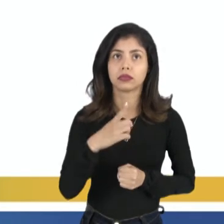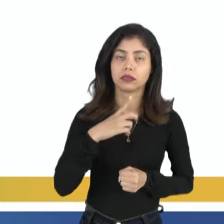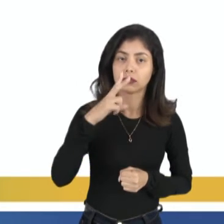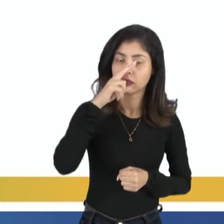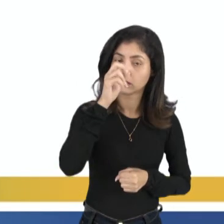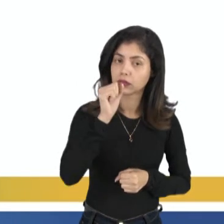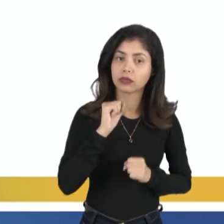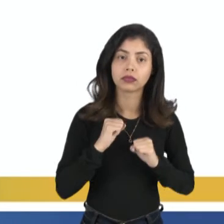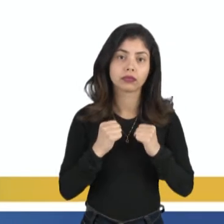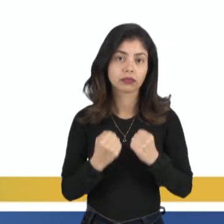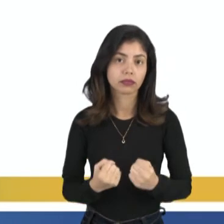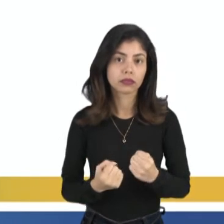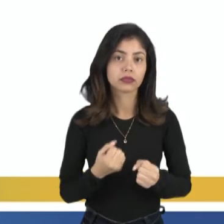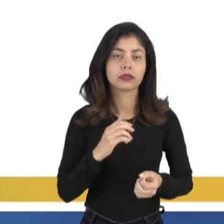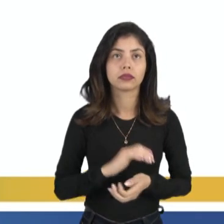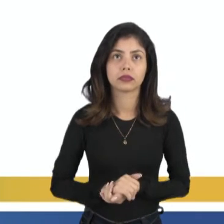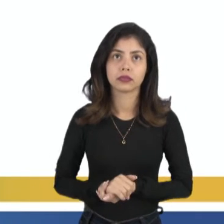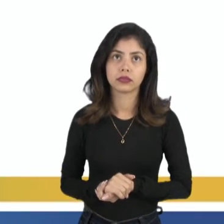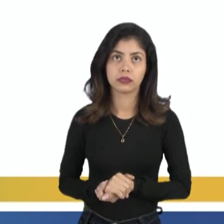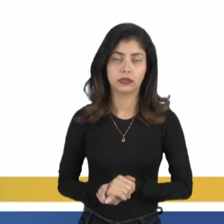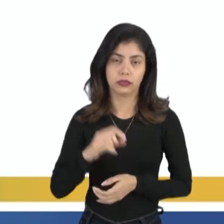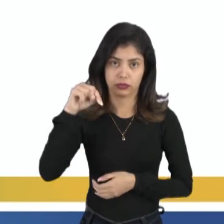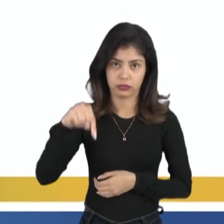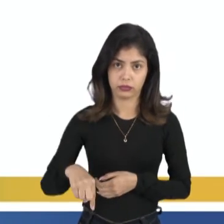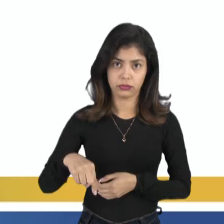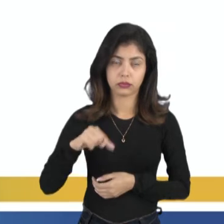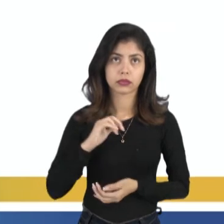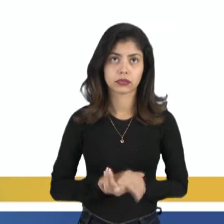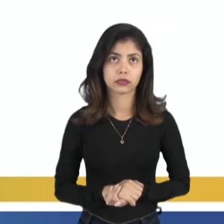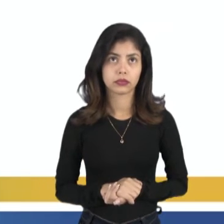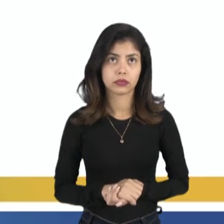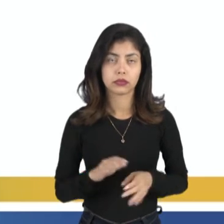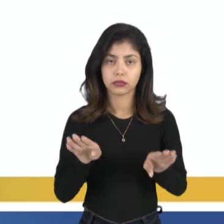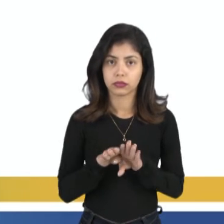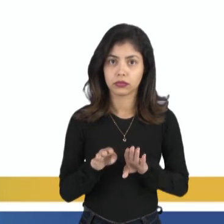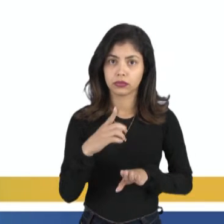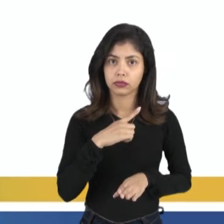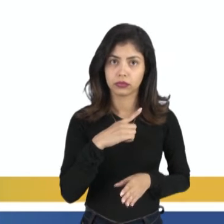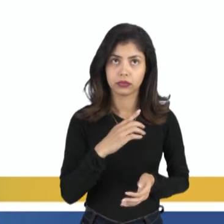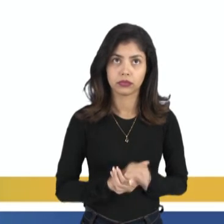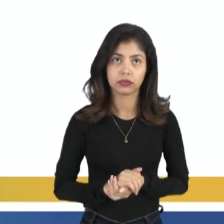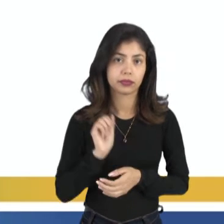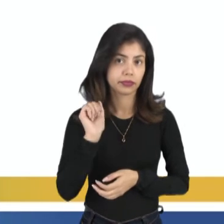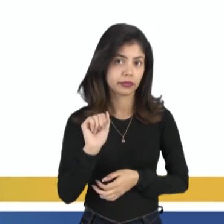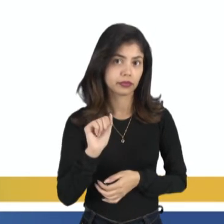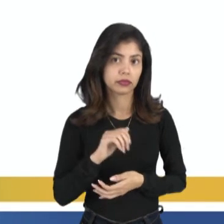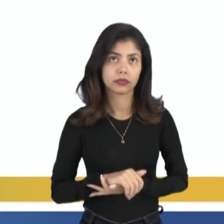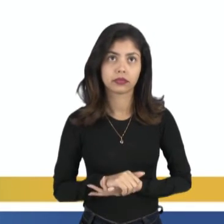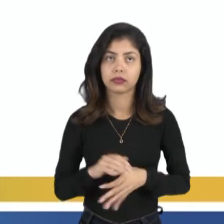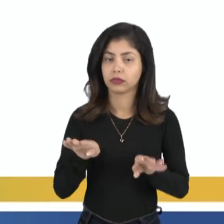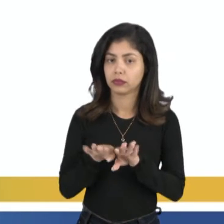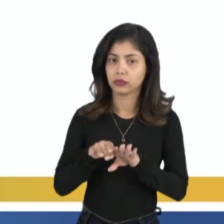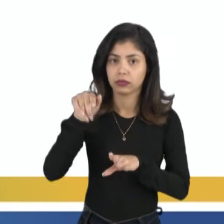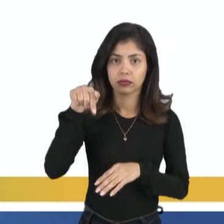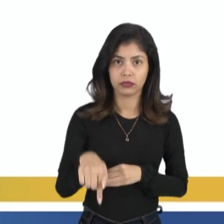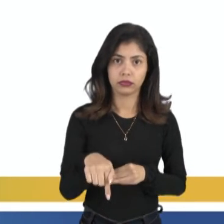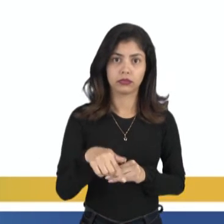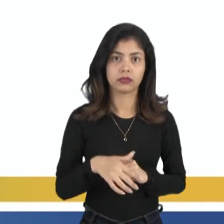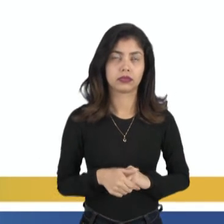a força-peso no bloco B, puxando o bloco B para baixo. E temos aqui a força-peso do bloco A, também para